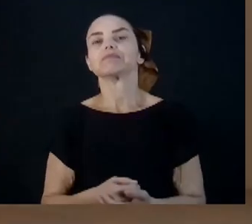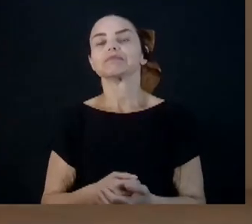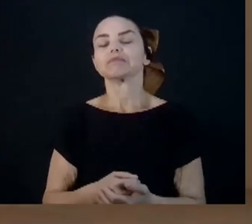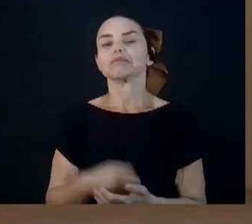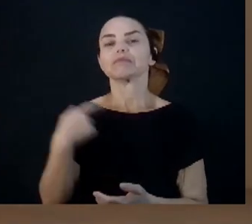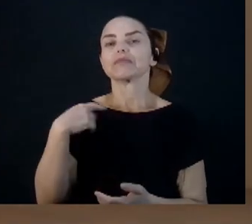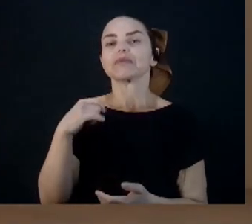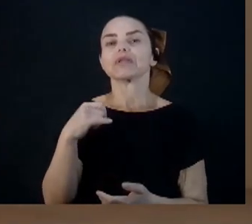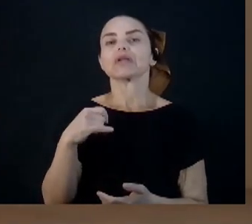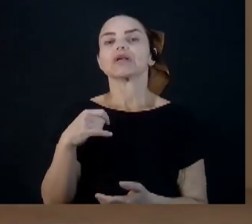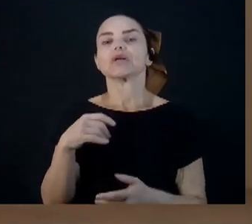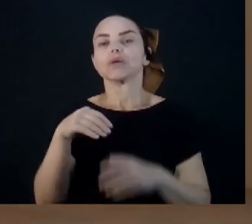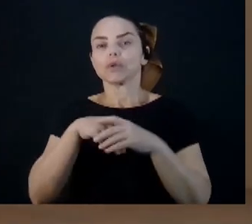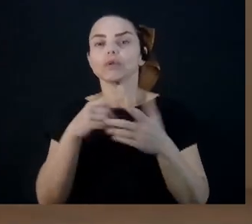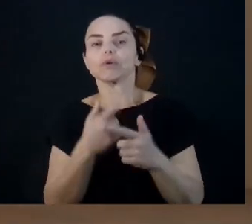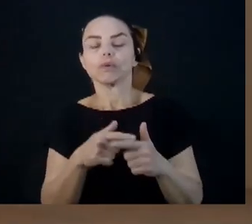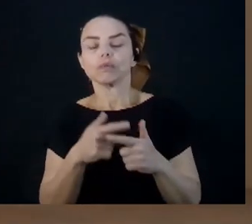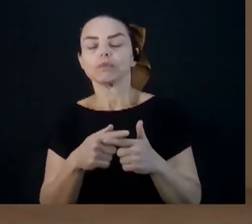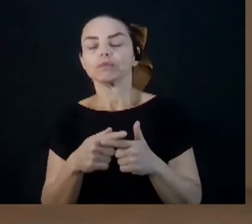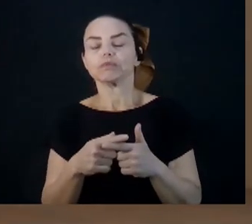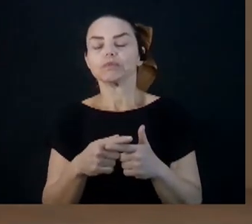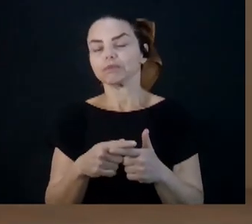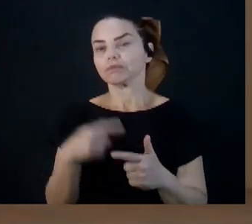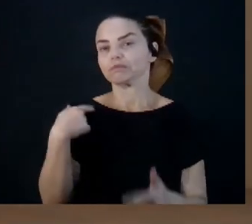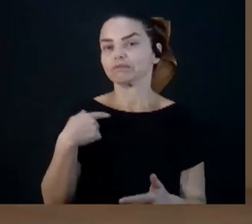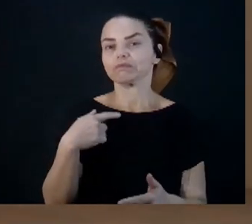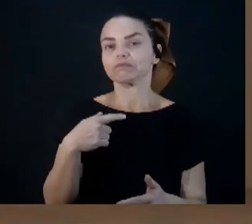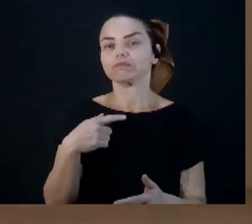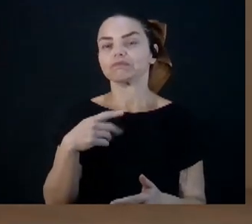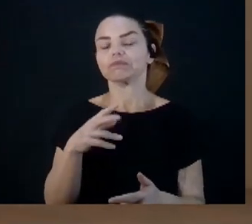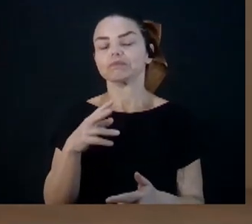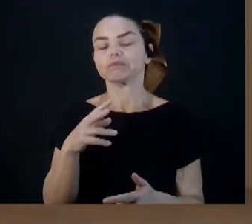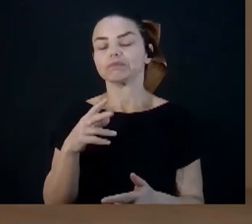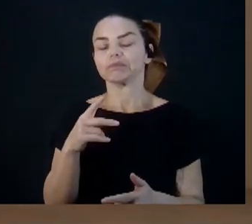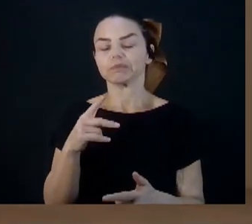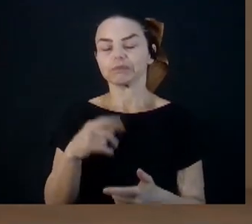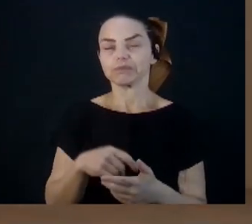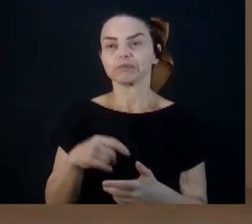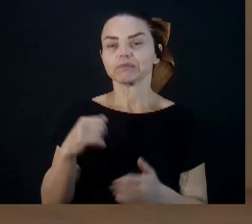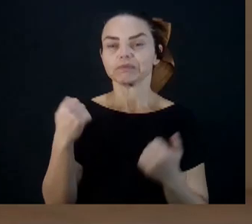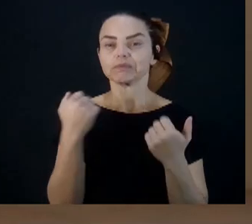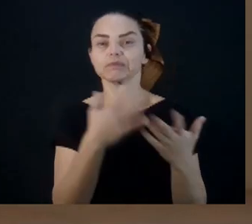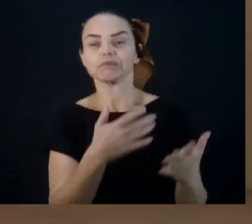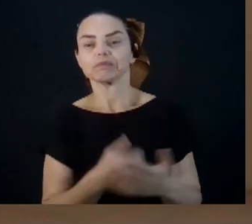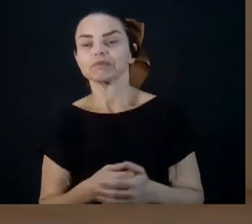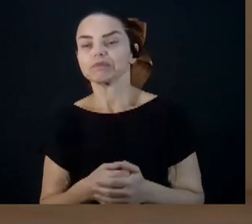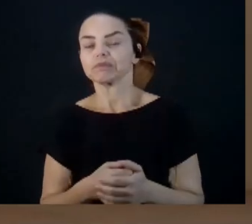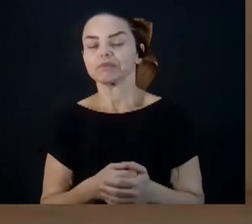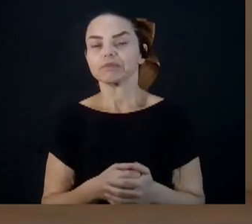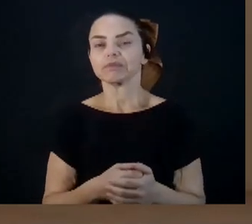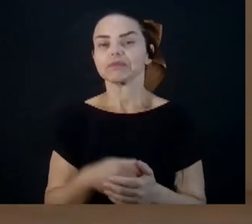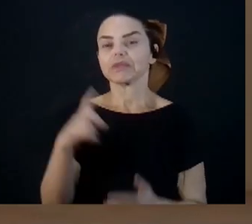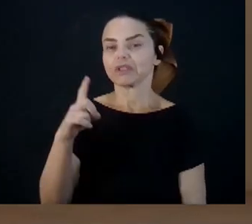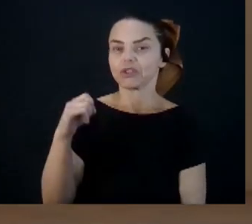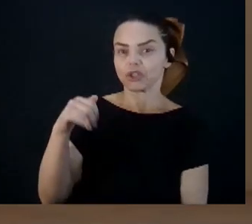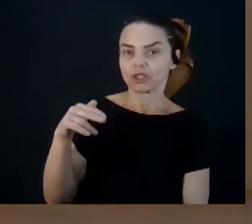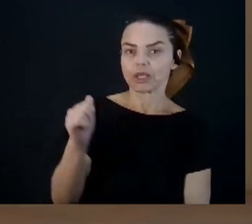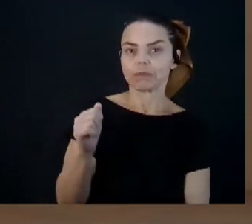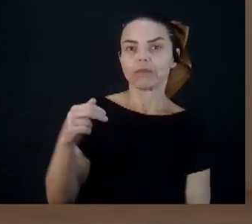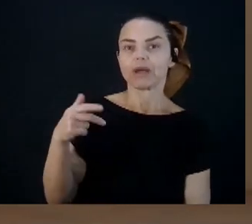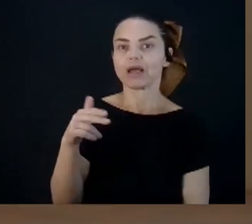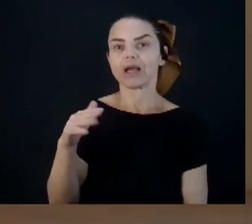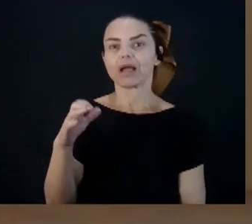na época prussianos, que eram mais do lado, vamos dizer, da Dinamarca, dessa